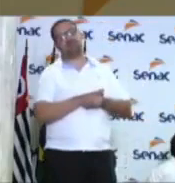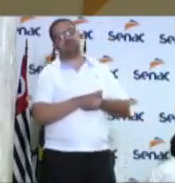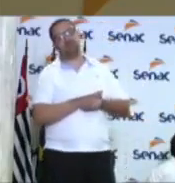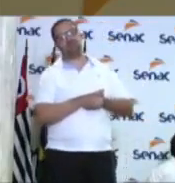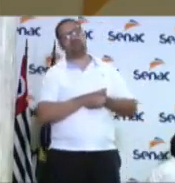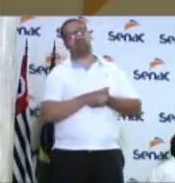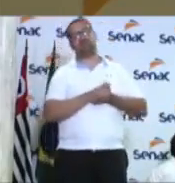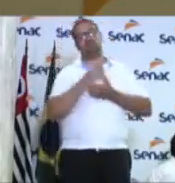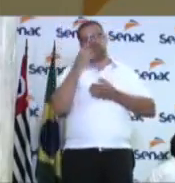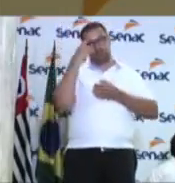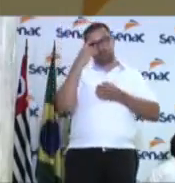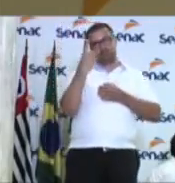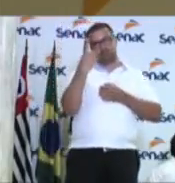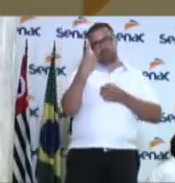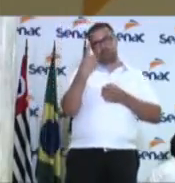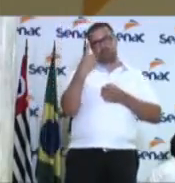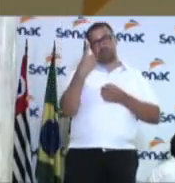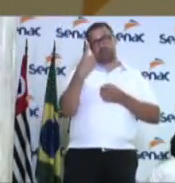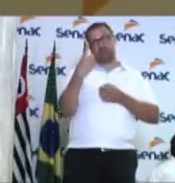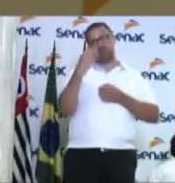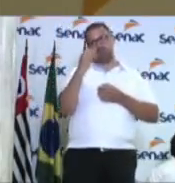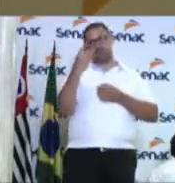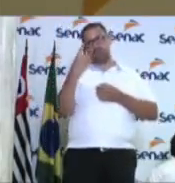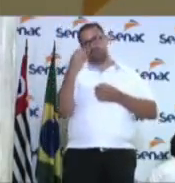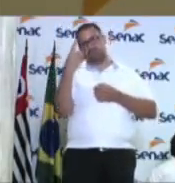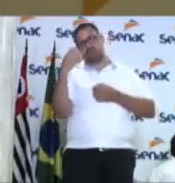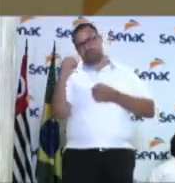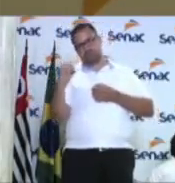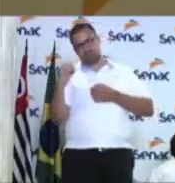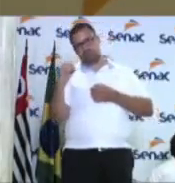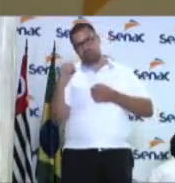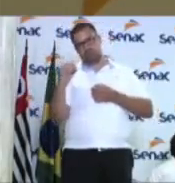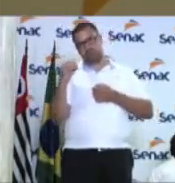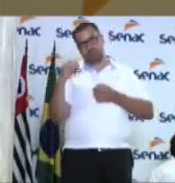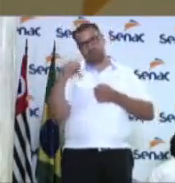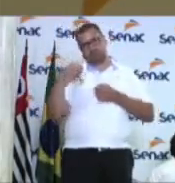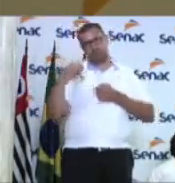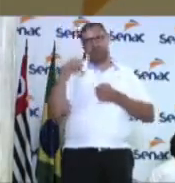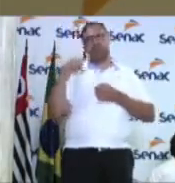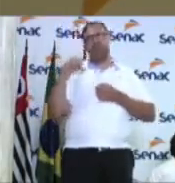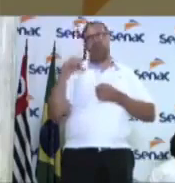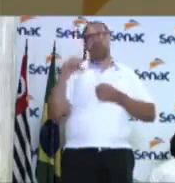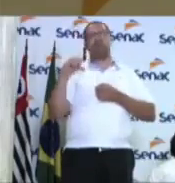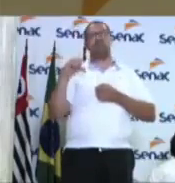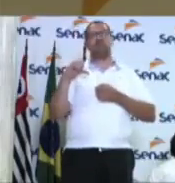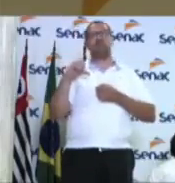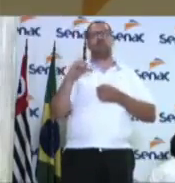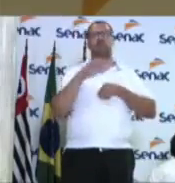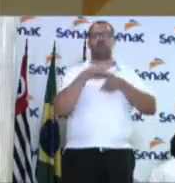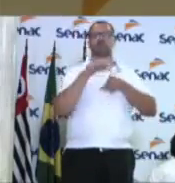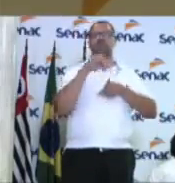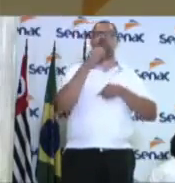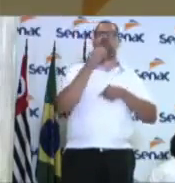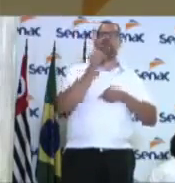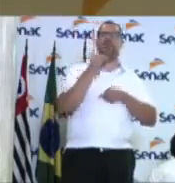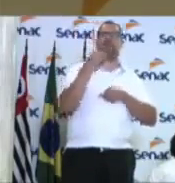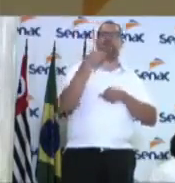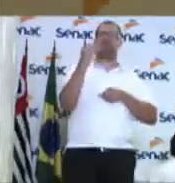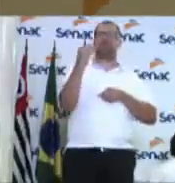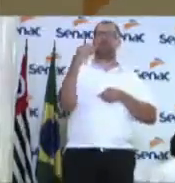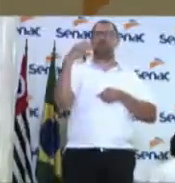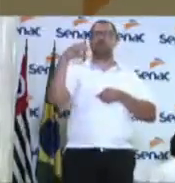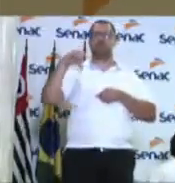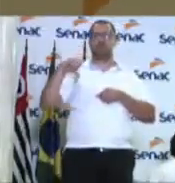no dia 1/9, a gente, óbvio, né, tudo, esse cara é um agente chamado 0109, aí tem outros agentes e tal, e no